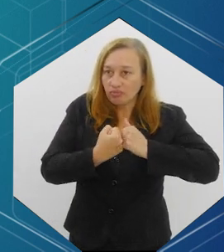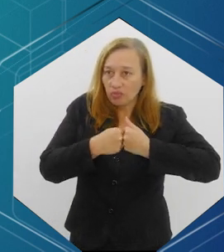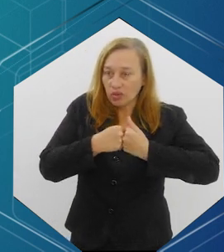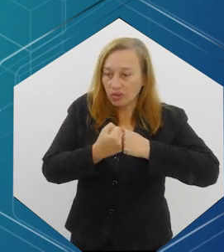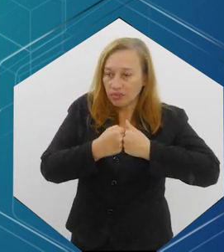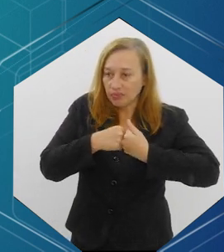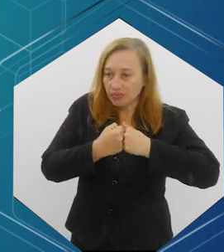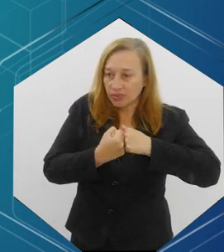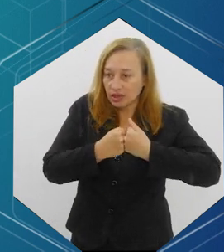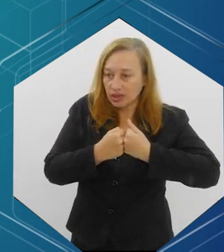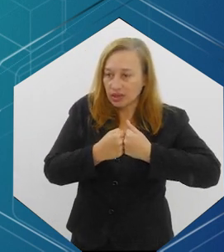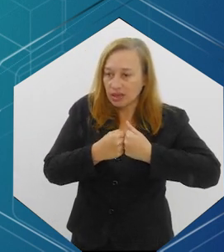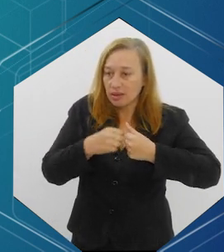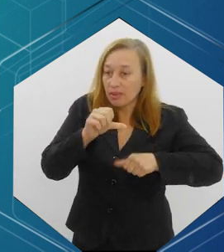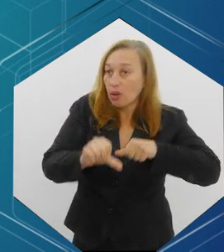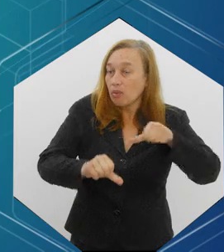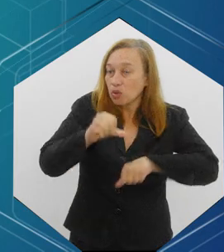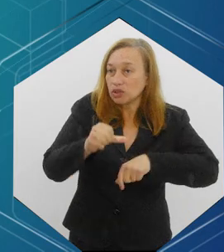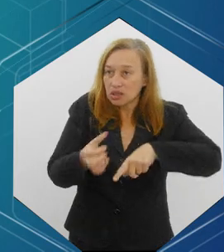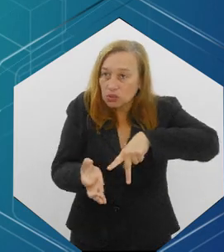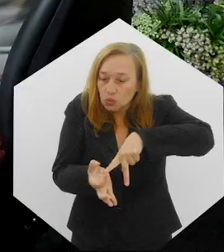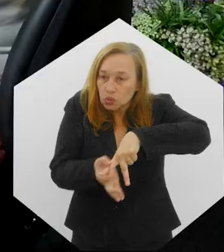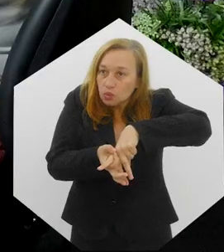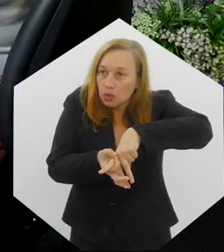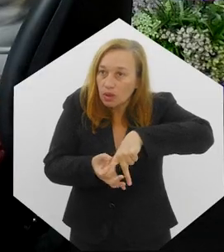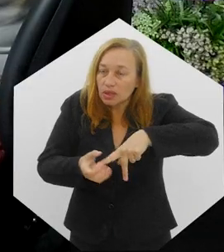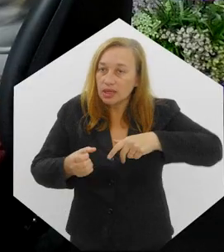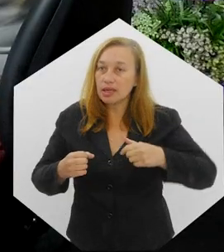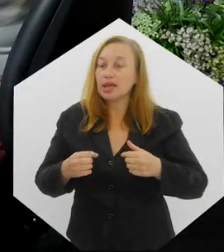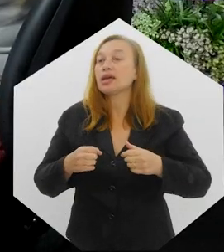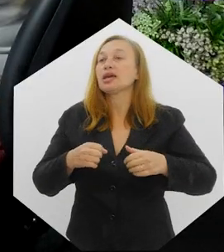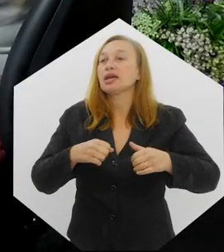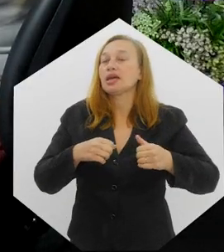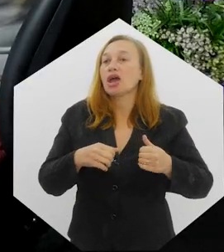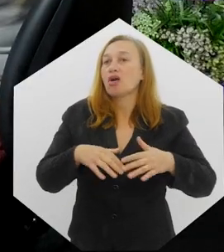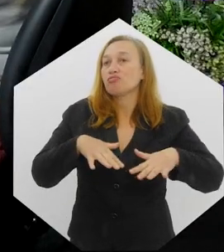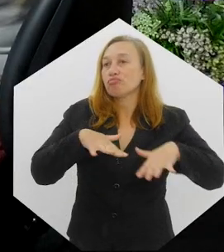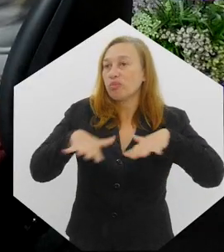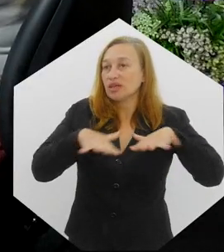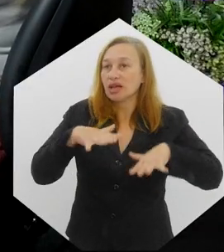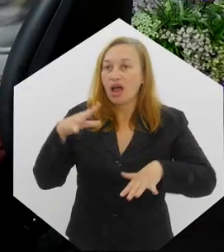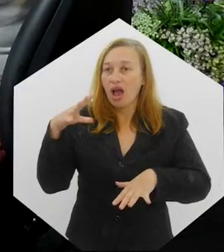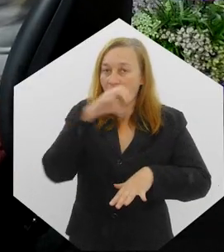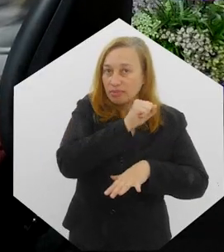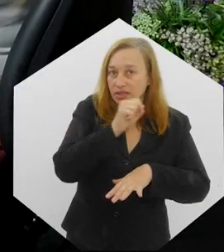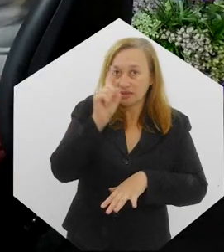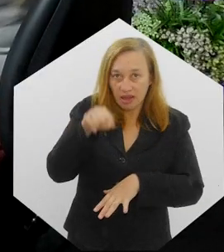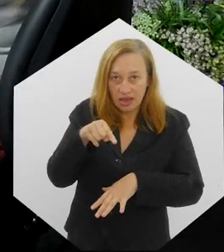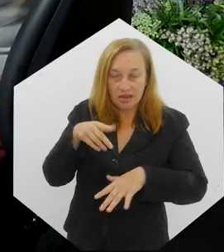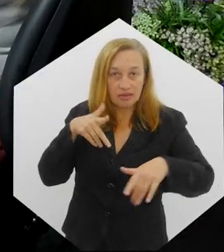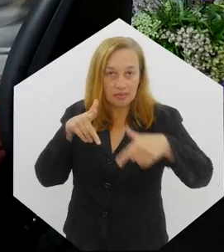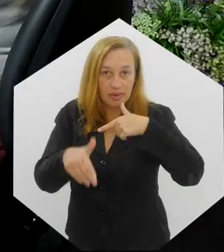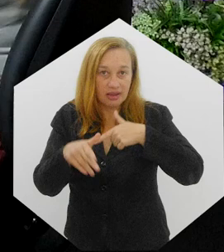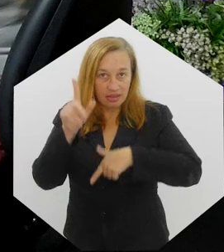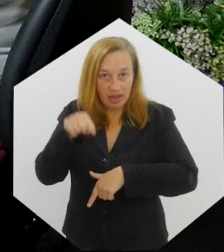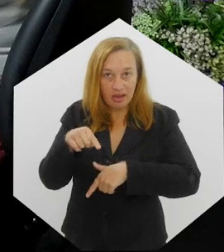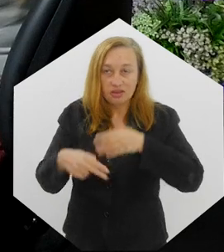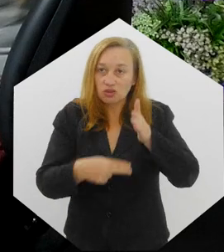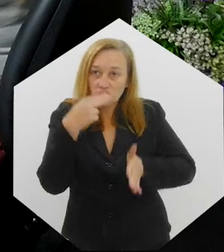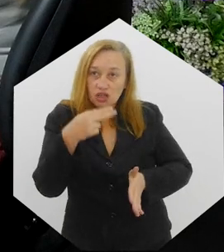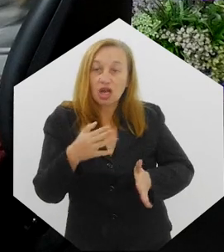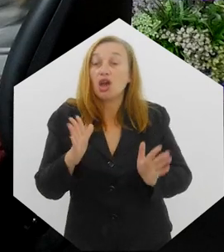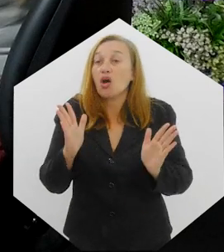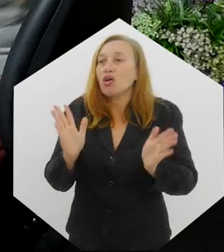articulação protetizada, uma prótese. Que impede aí uma mobilidade mais rápida, né, no pós-cirúrgico, né, doutor? A